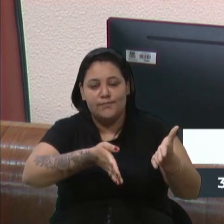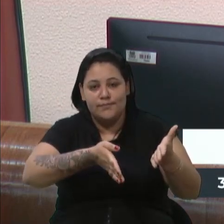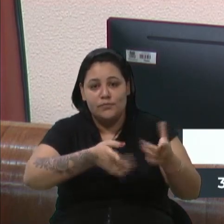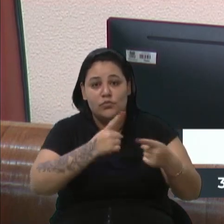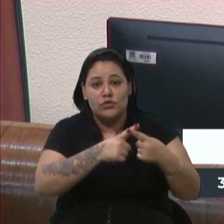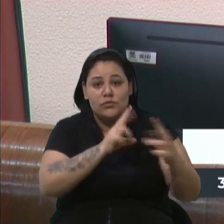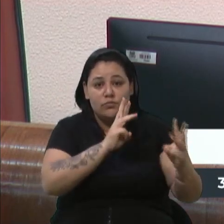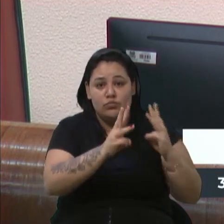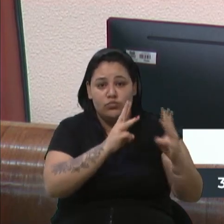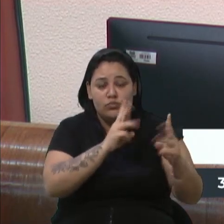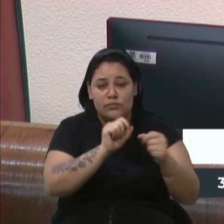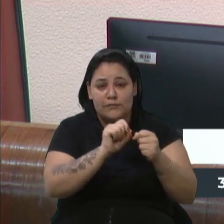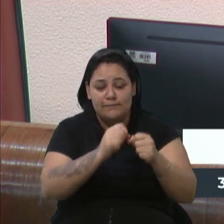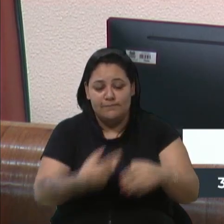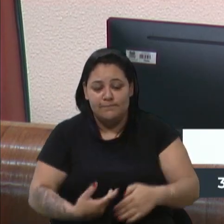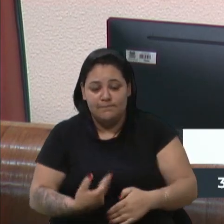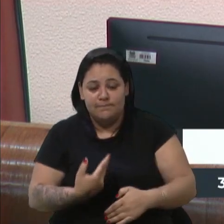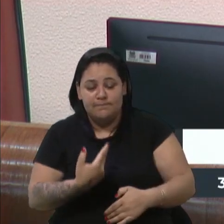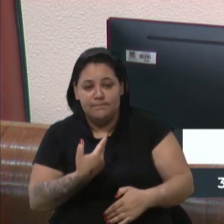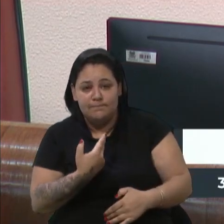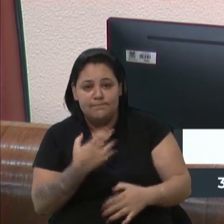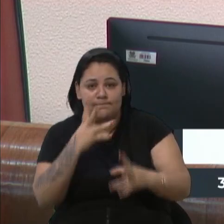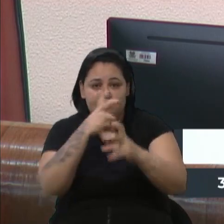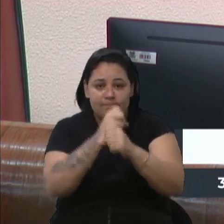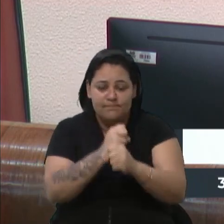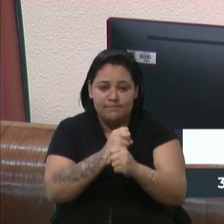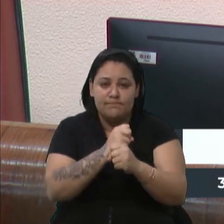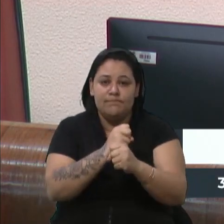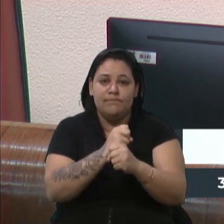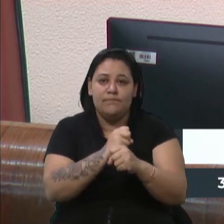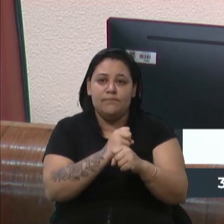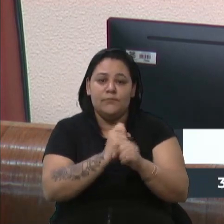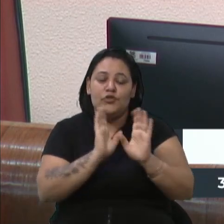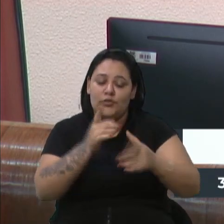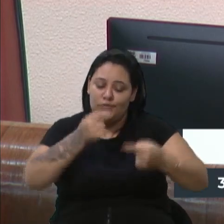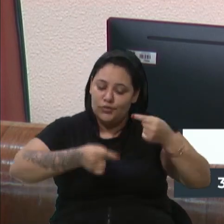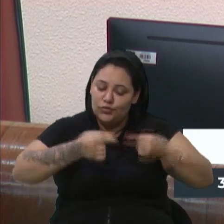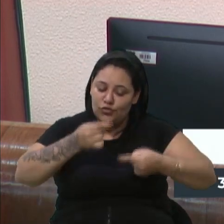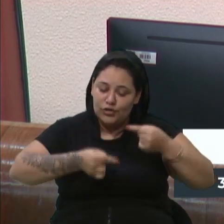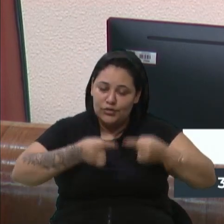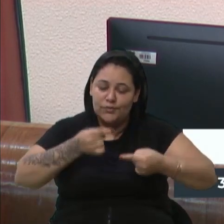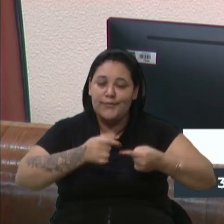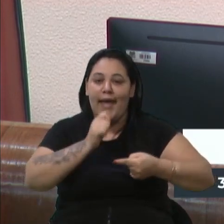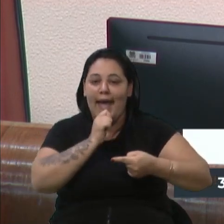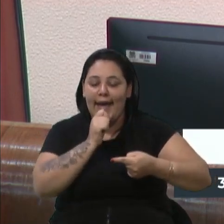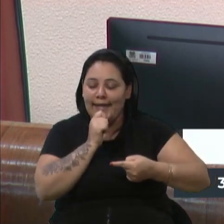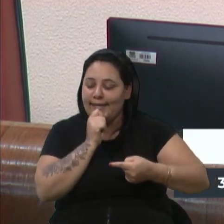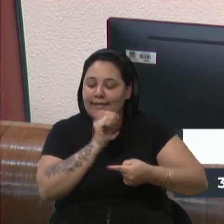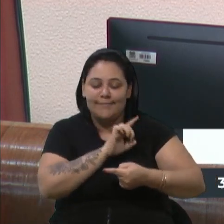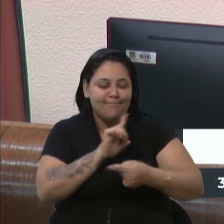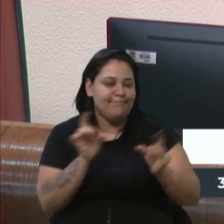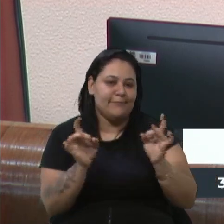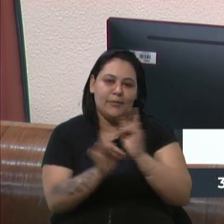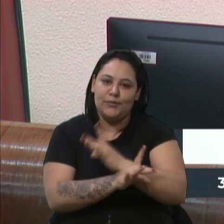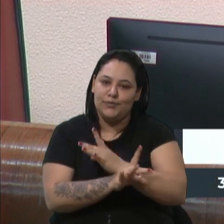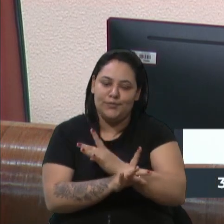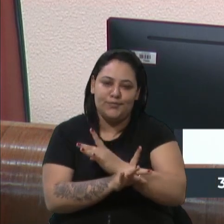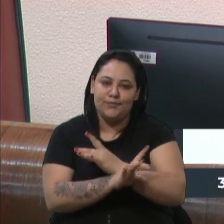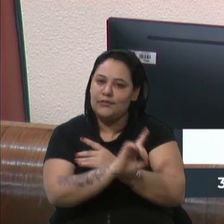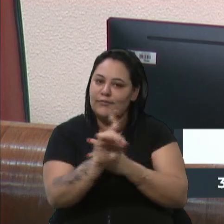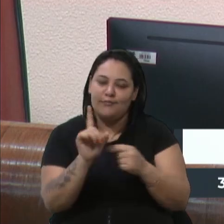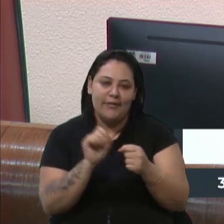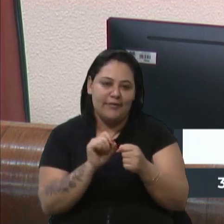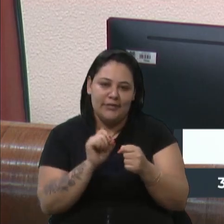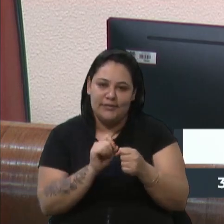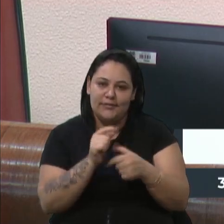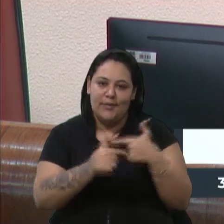castramóvel já foi discutido aqui por várias vezes e ainda não está realizando a